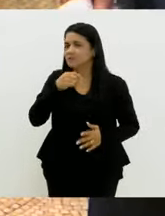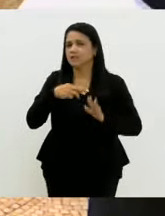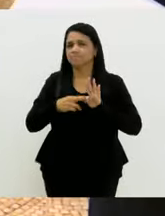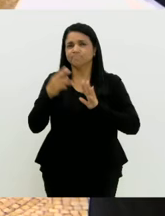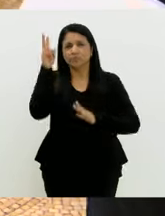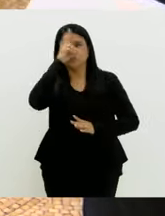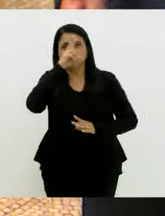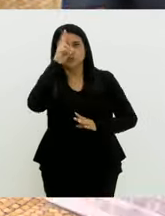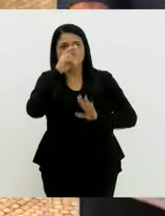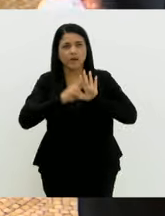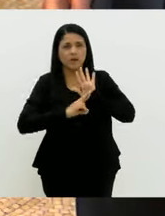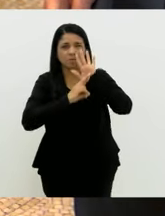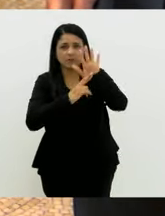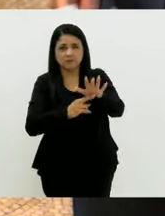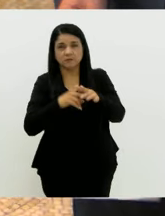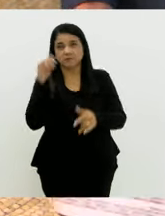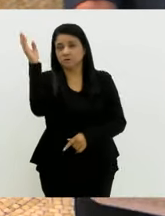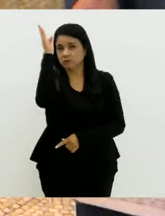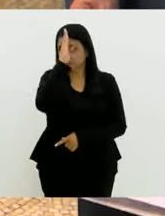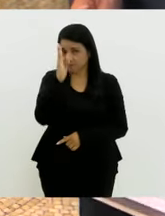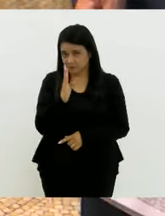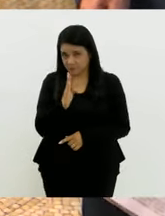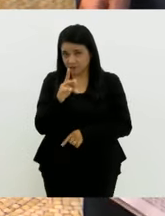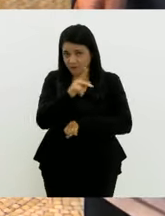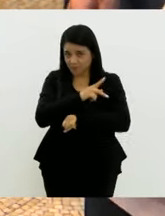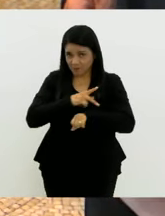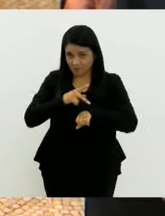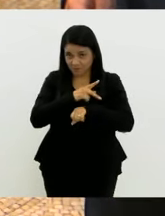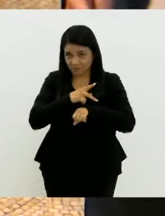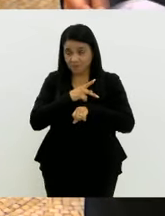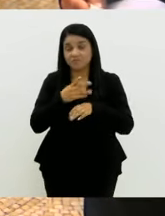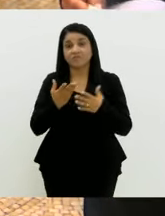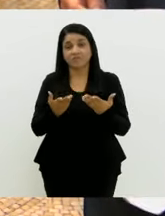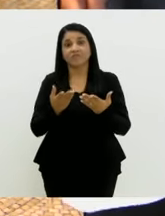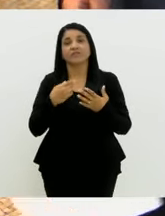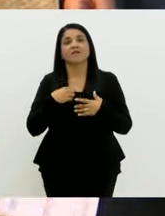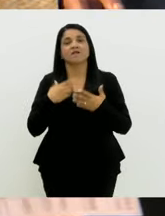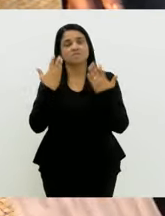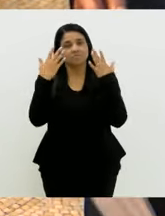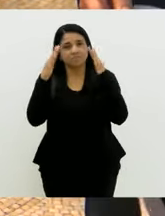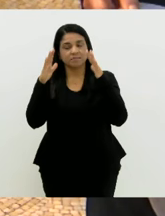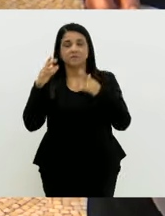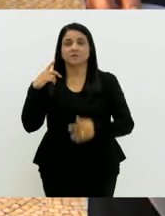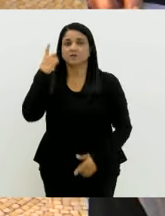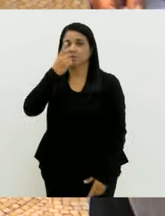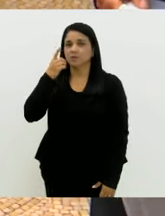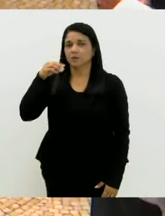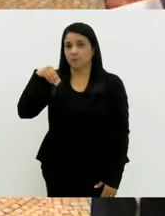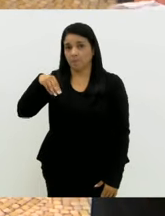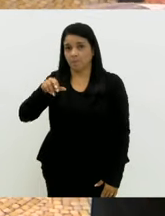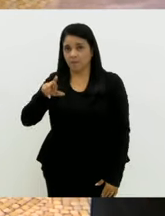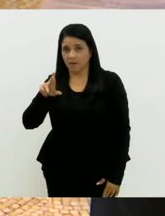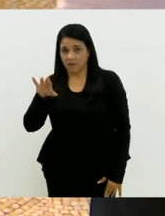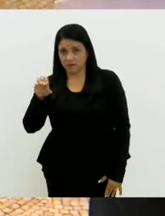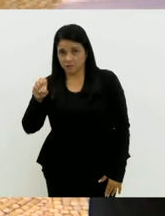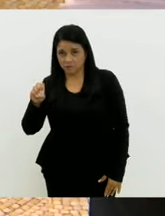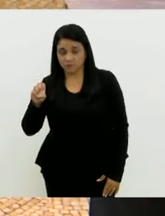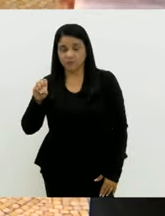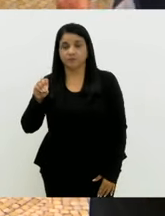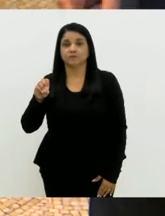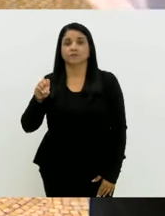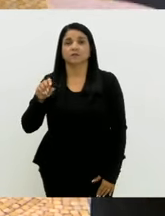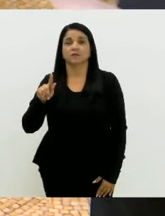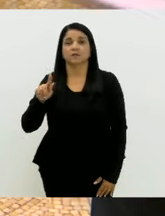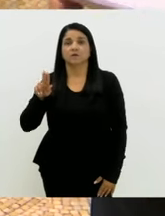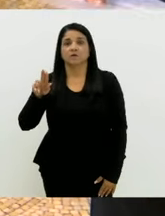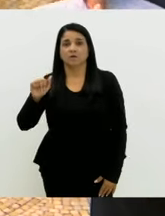da história do nosso país. Eu quero parabenizar o deputado Márcio Gualberto por essa indicação, dizer que